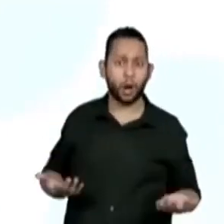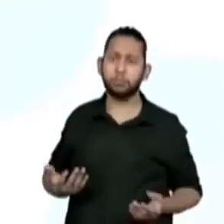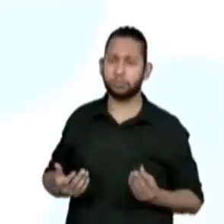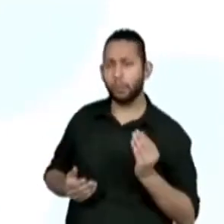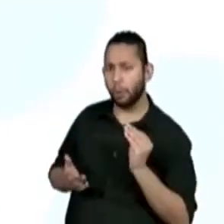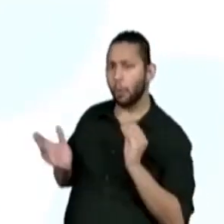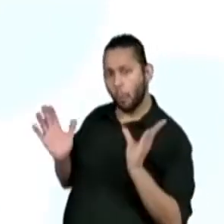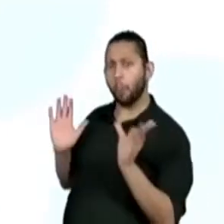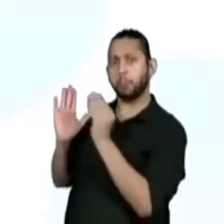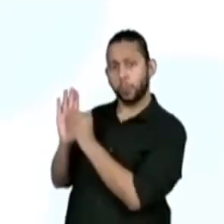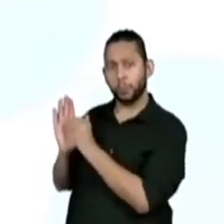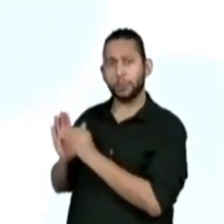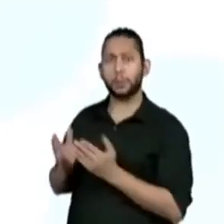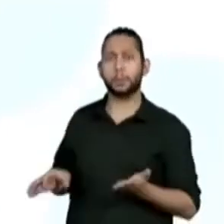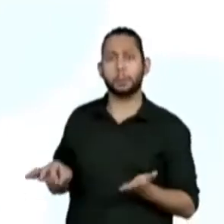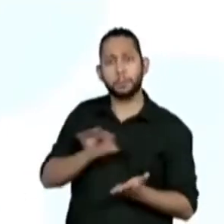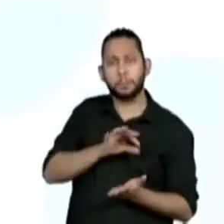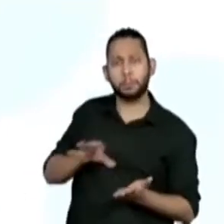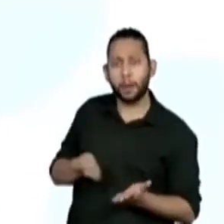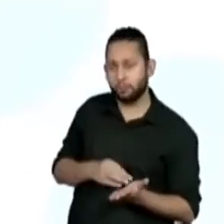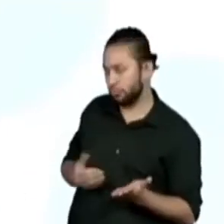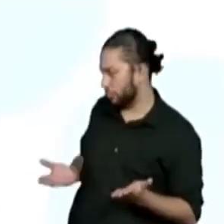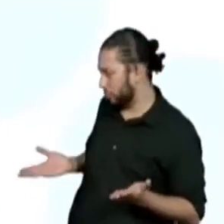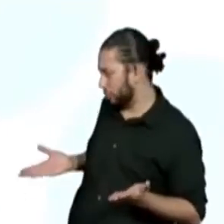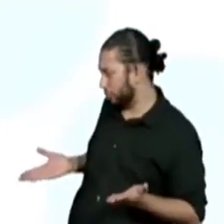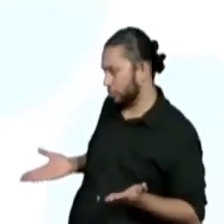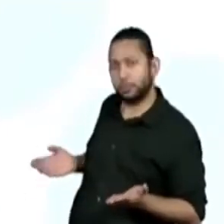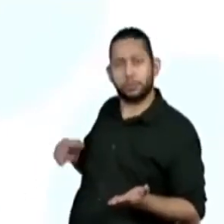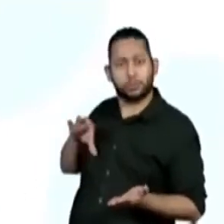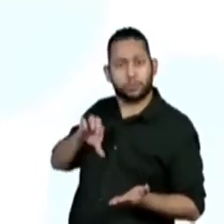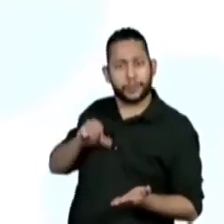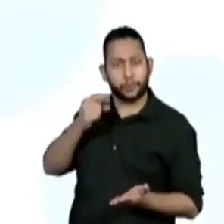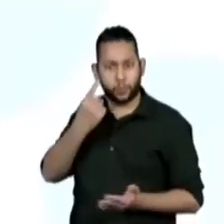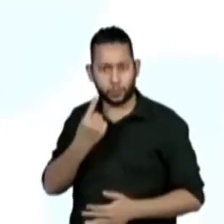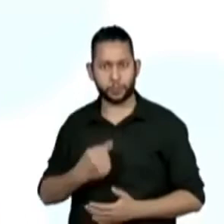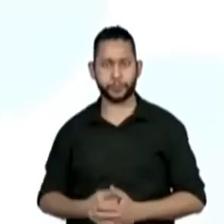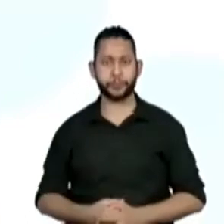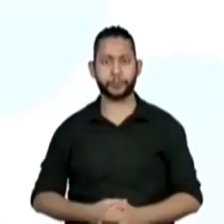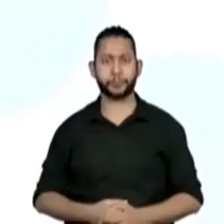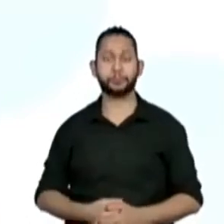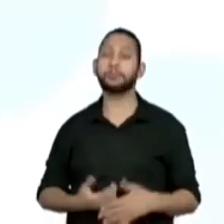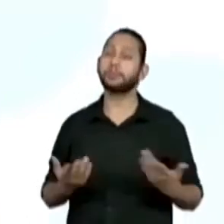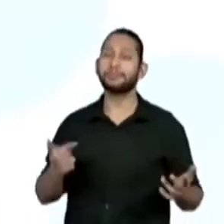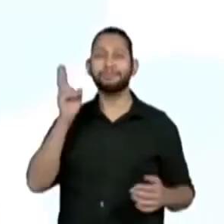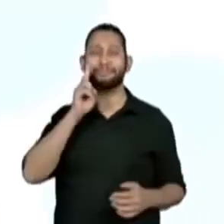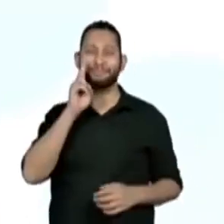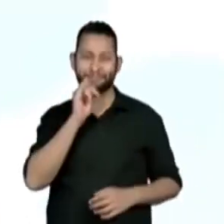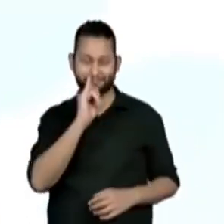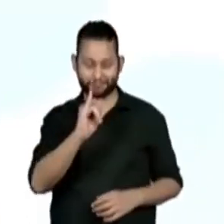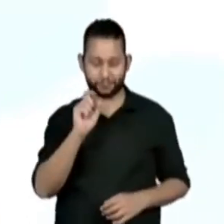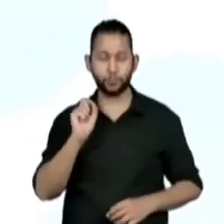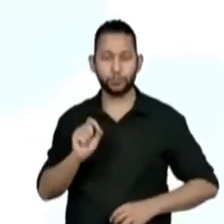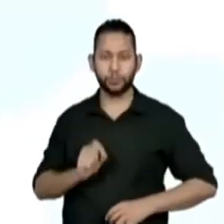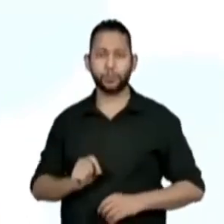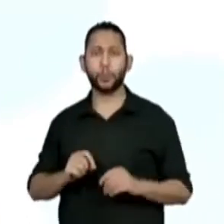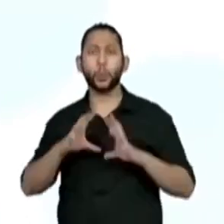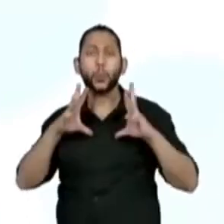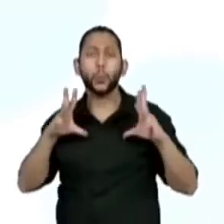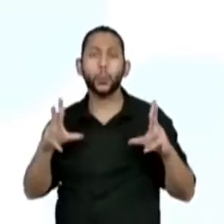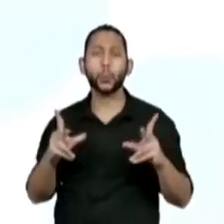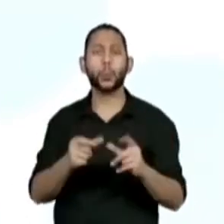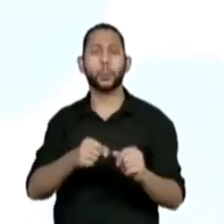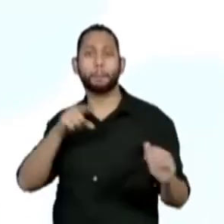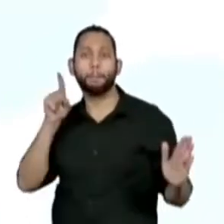página 91, isso mesmo, professores. Então, vocês vão colocar a sua altura. Lembrando que todas as questões relacionadas